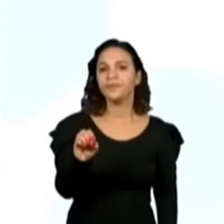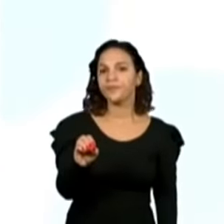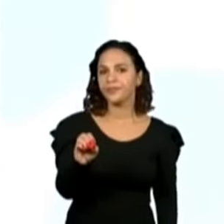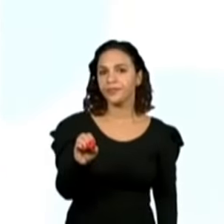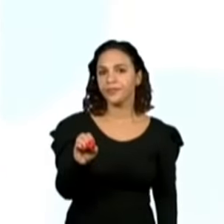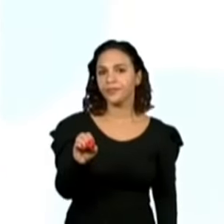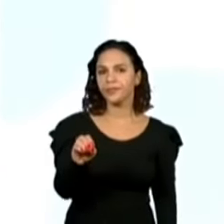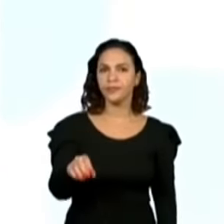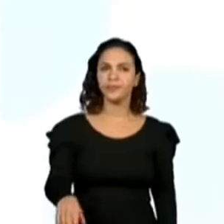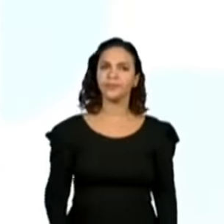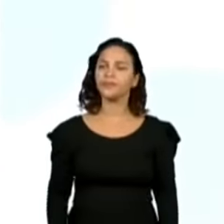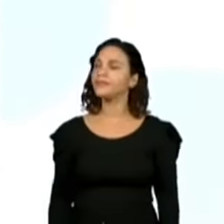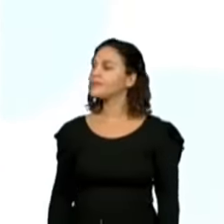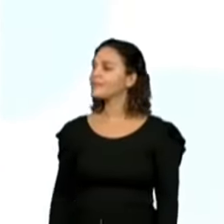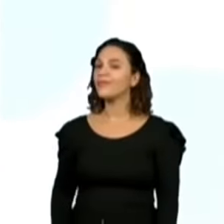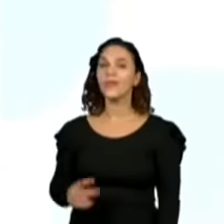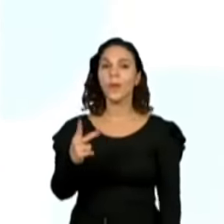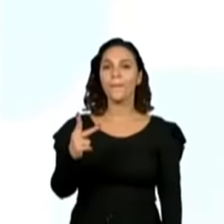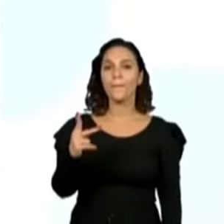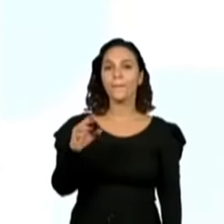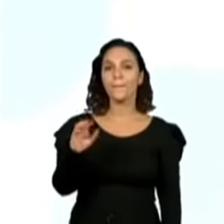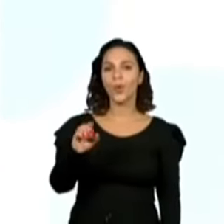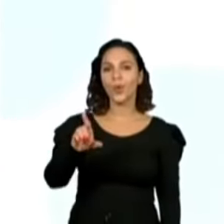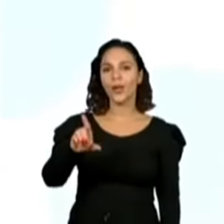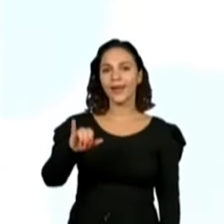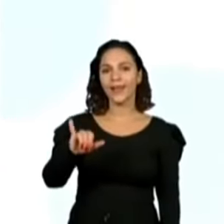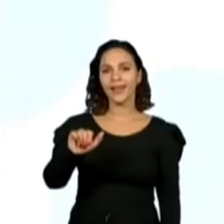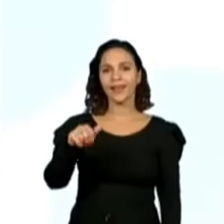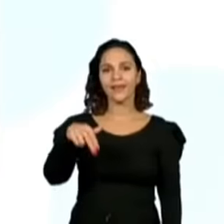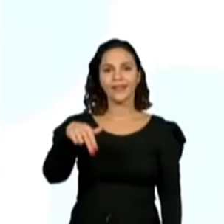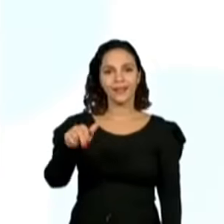Assim como da Poliana. Sim. Do.